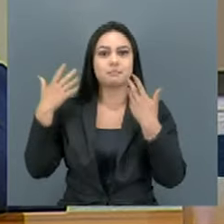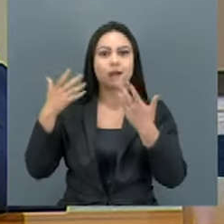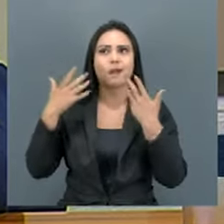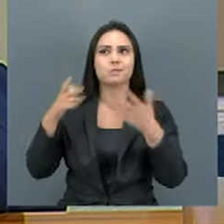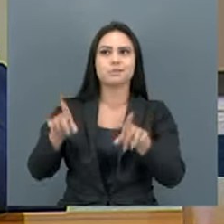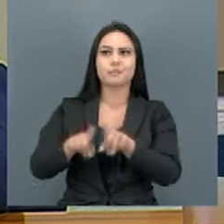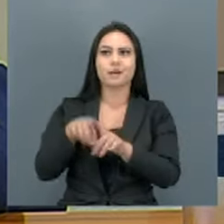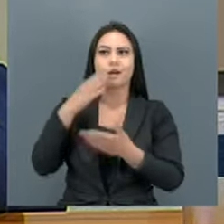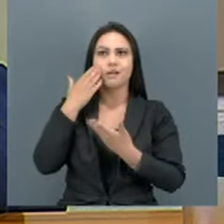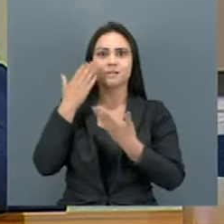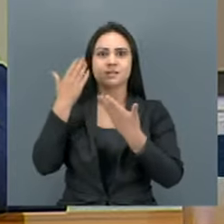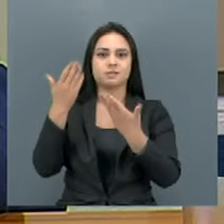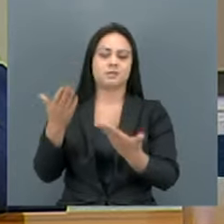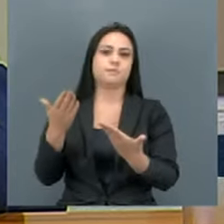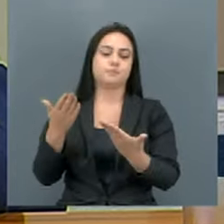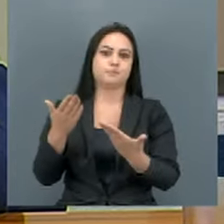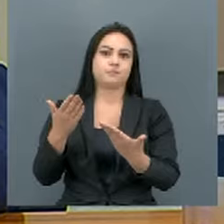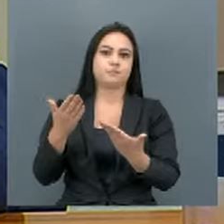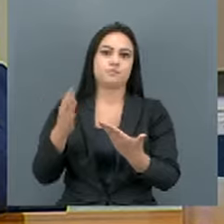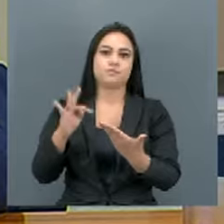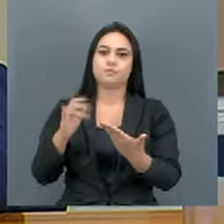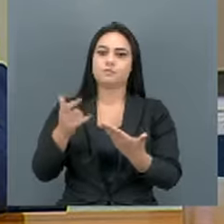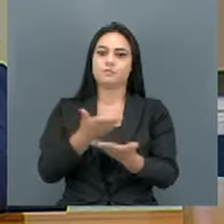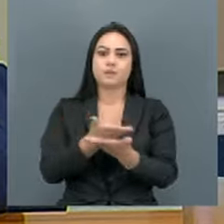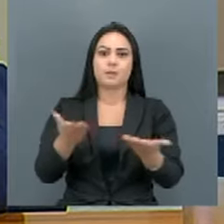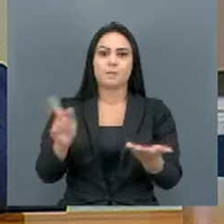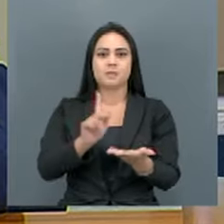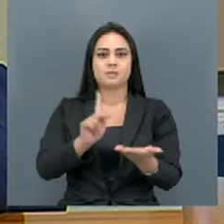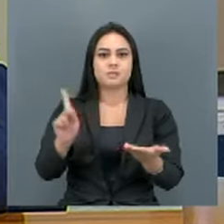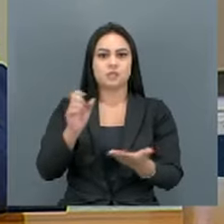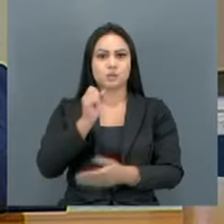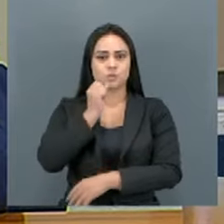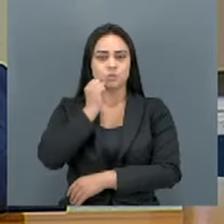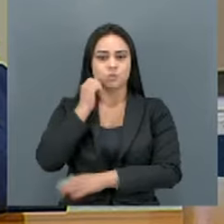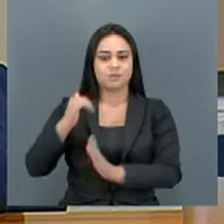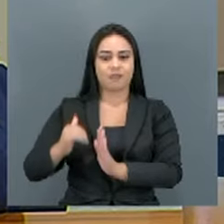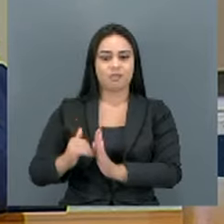agradecer o senhor presidente do Senado,